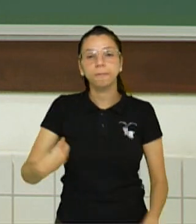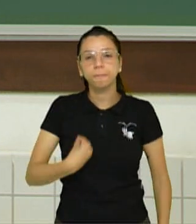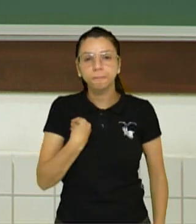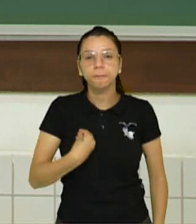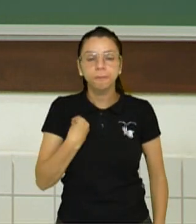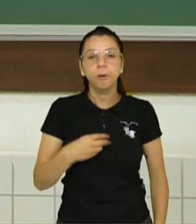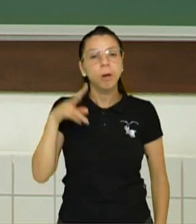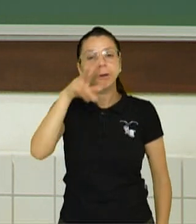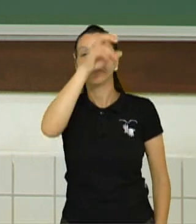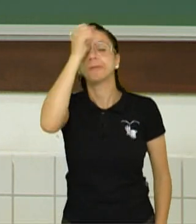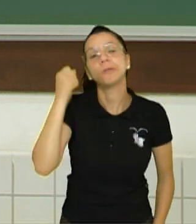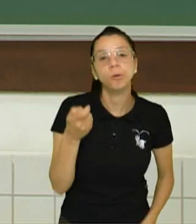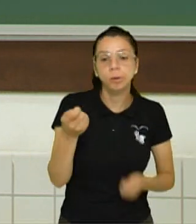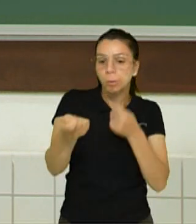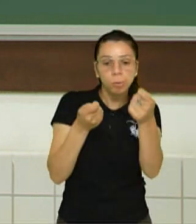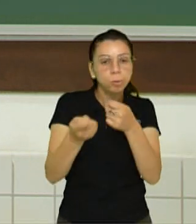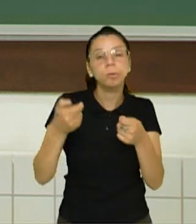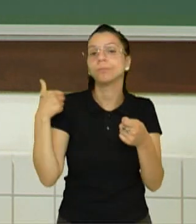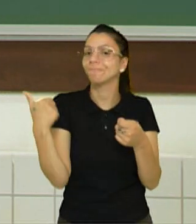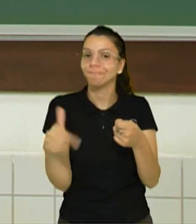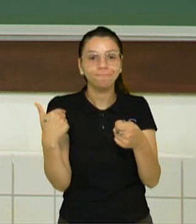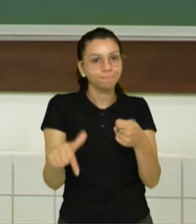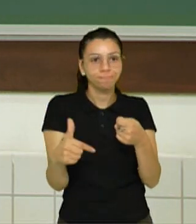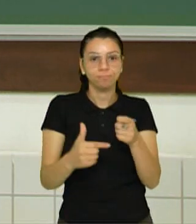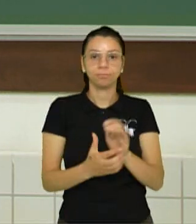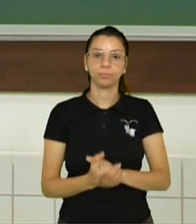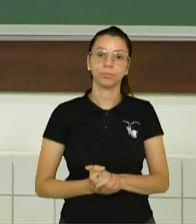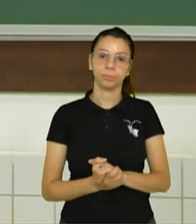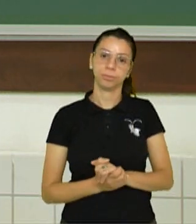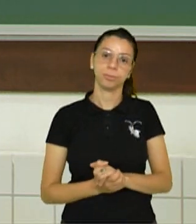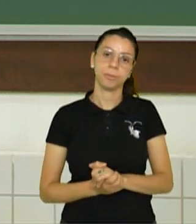forças incontroláveis.